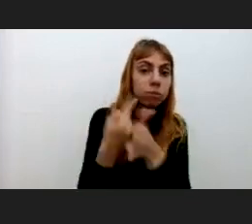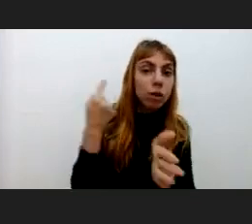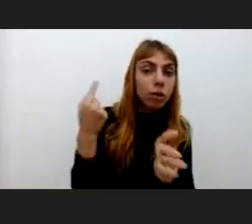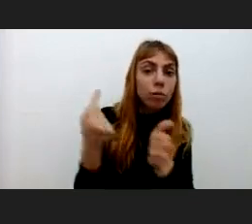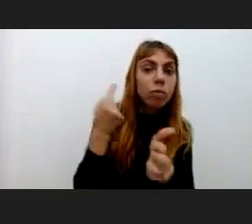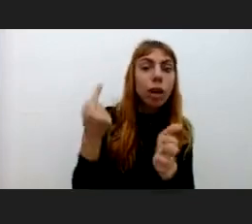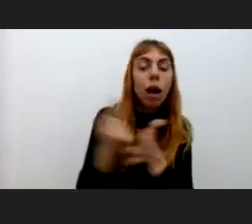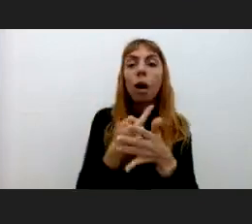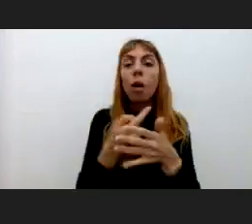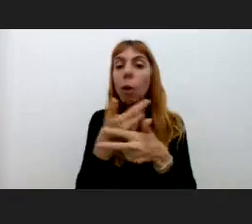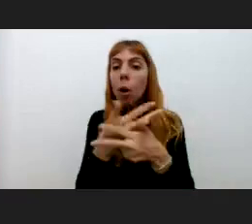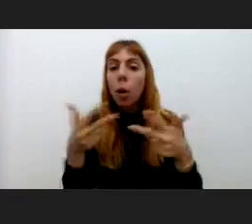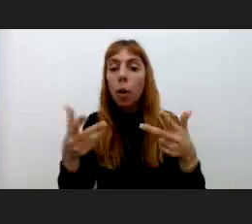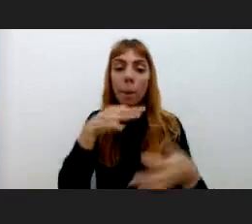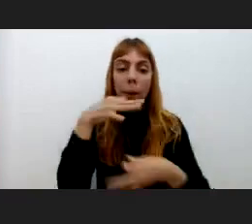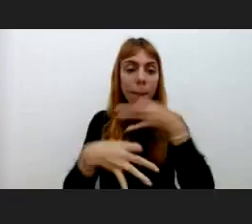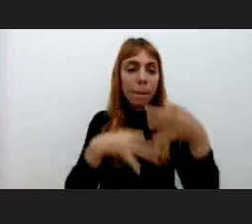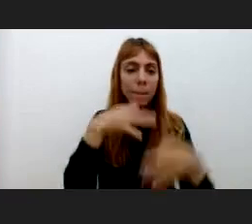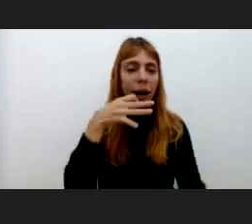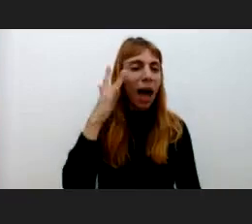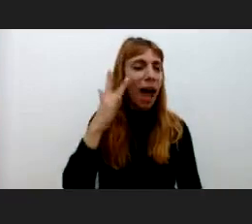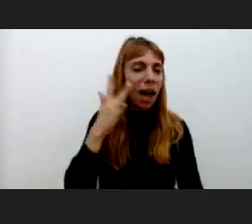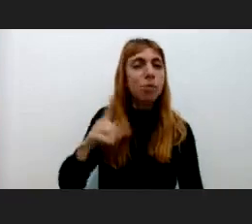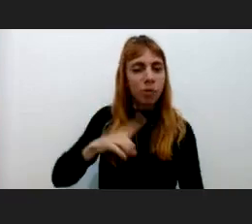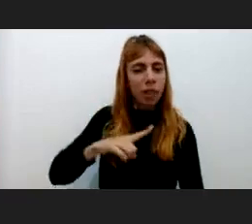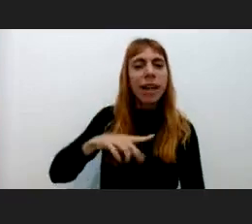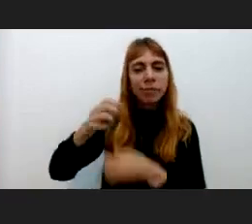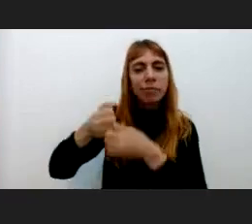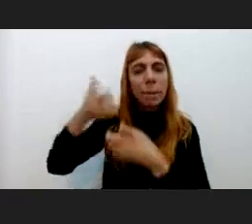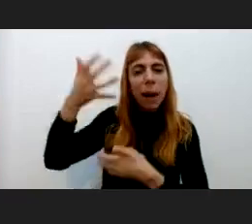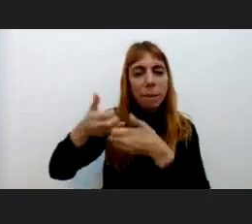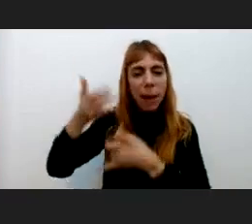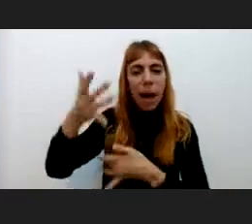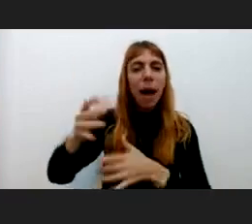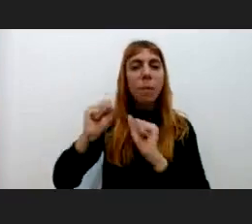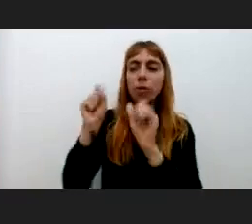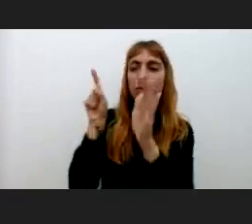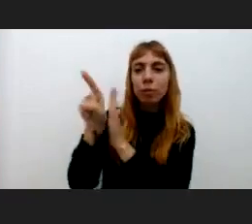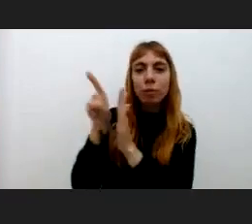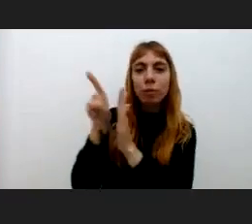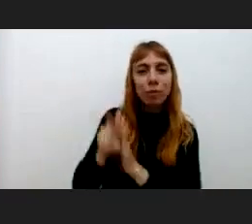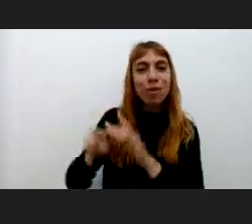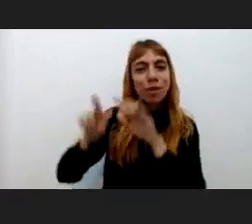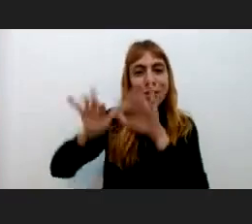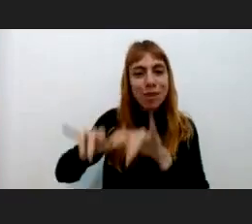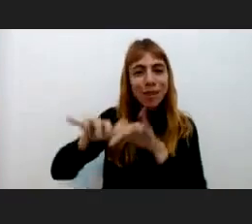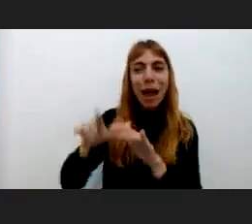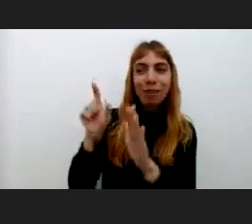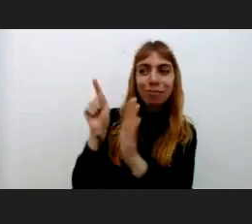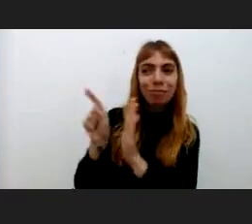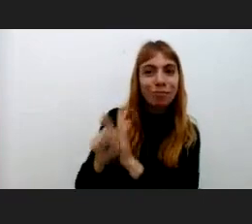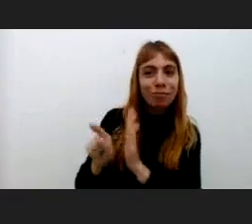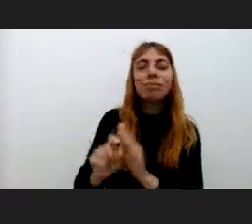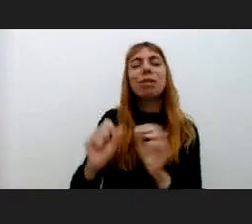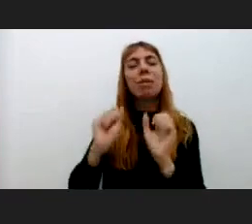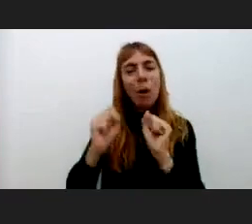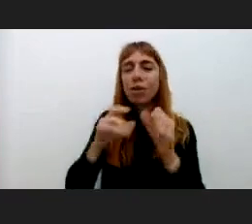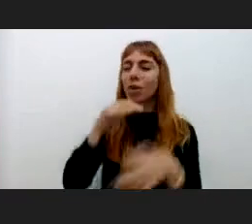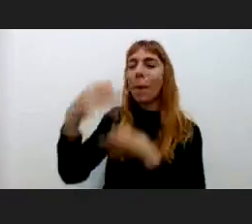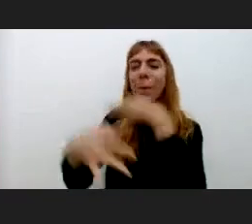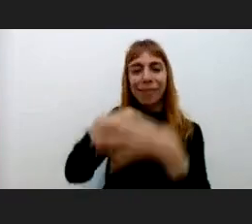Acho que tem um chat em que podem ser mandadas perguntas, podem ser feitos